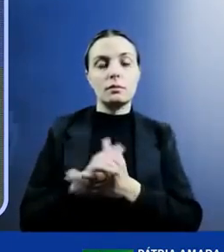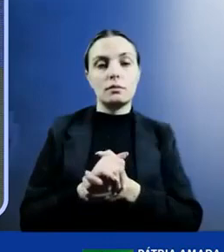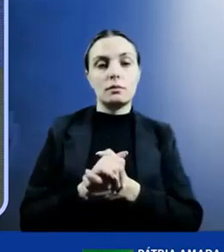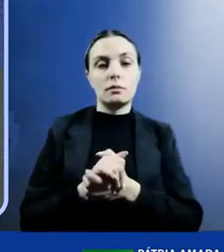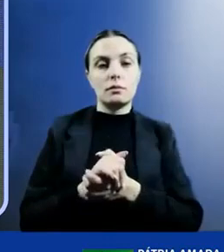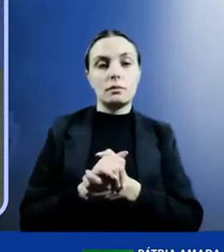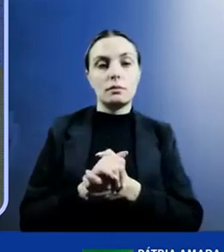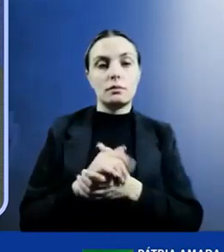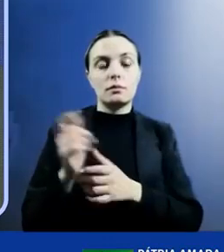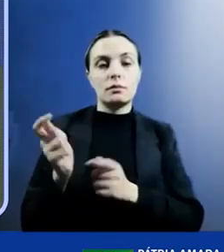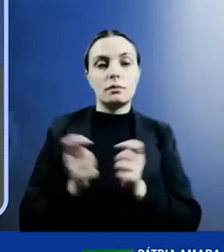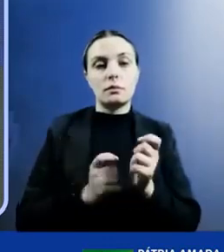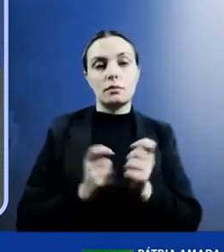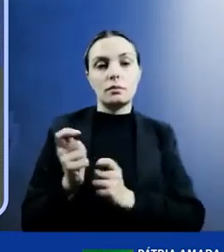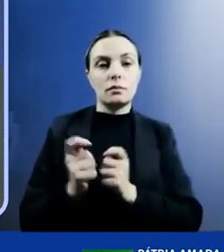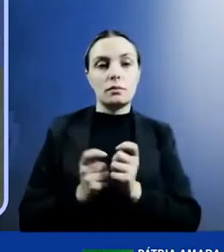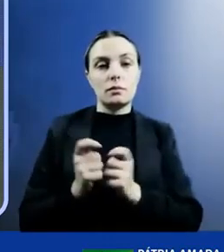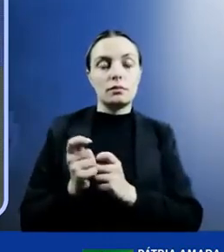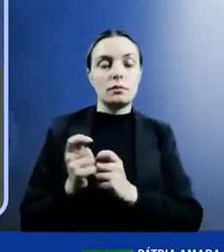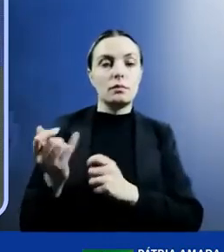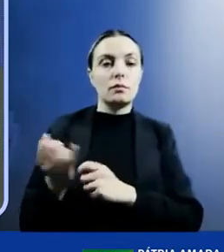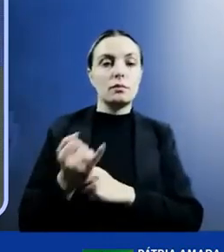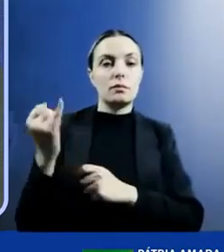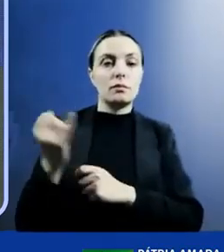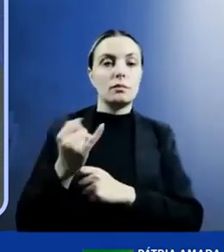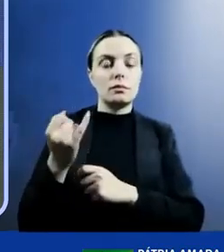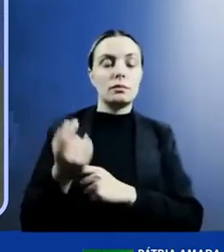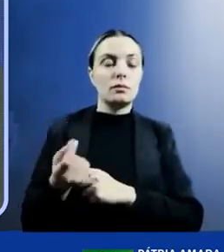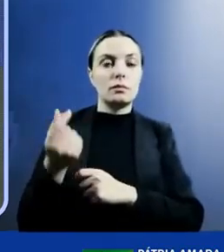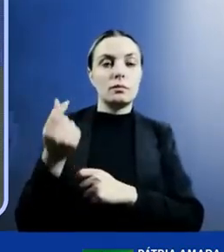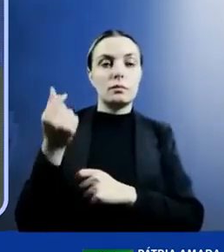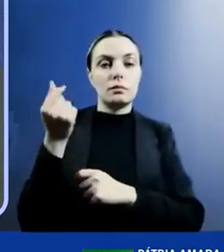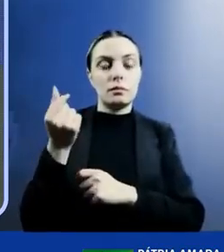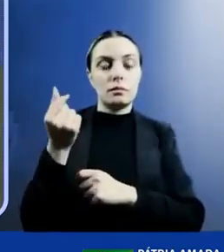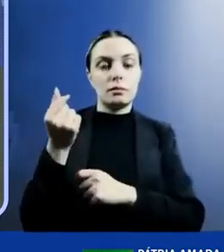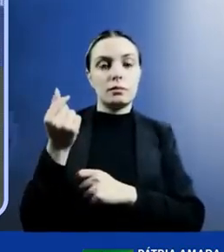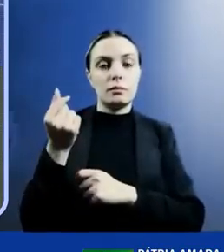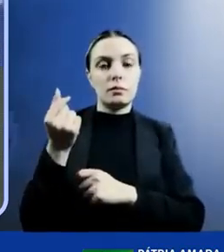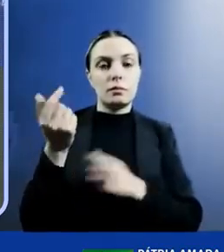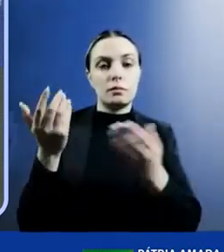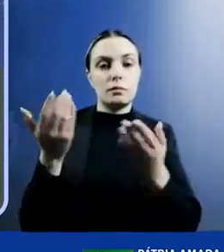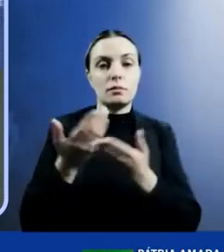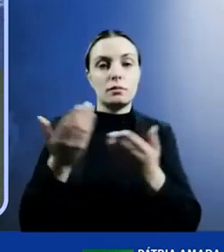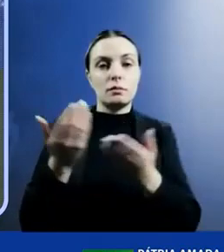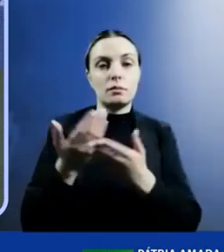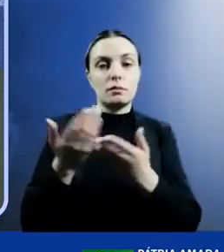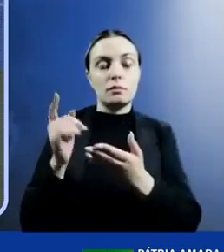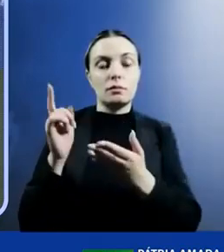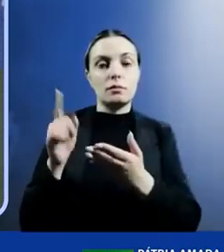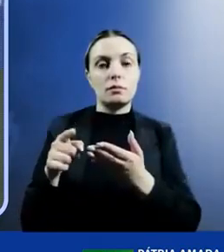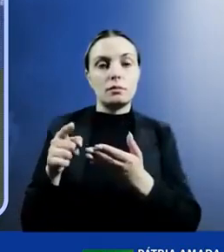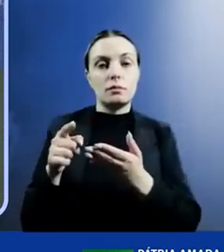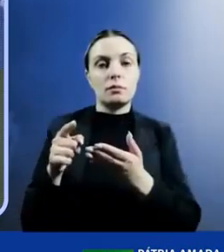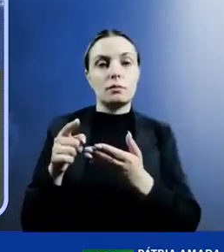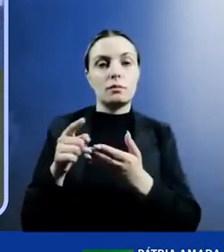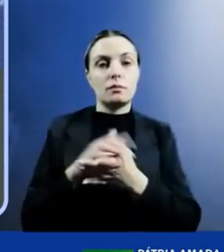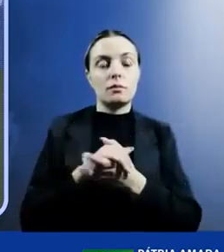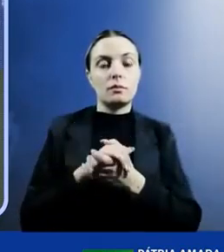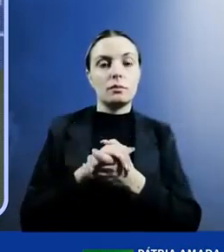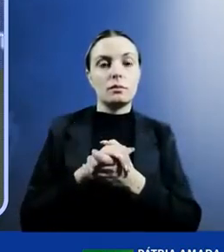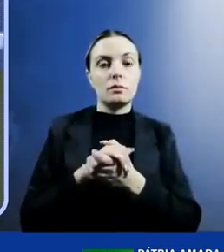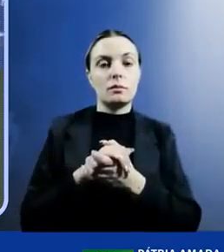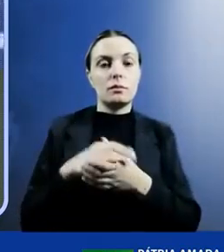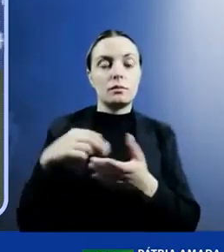reduzir sensivelmente os custos com aquilo que é hoje a conta para a gente alimentar